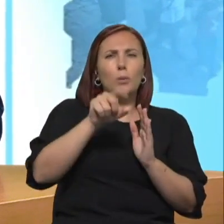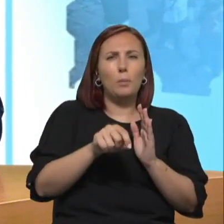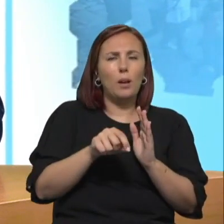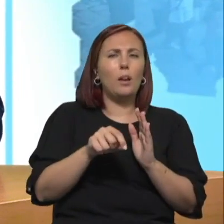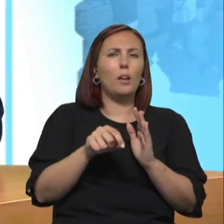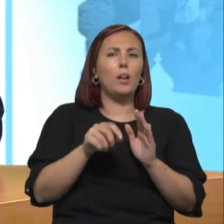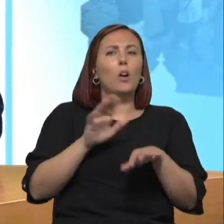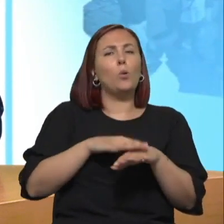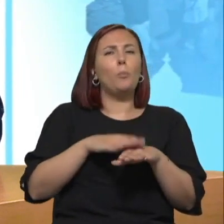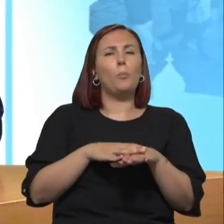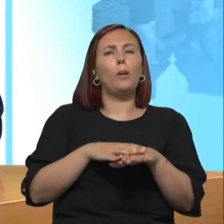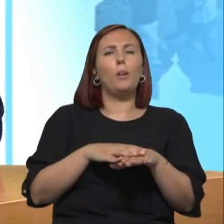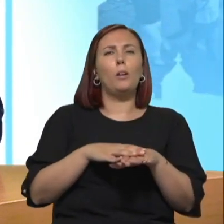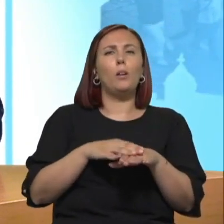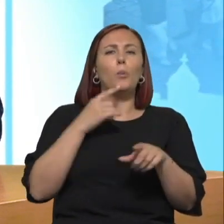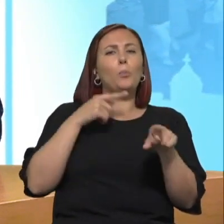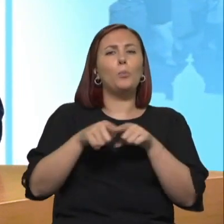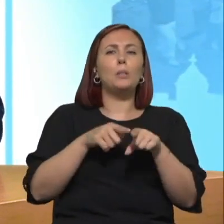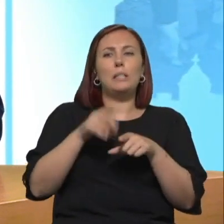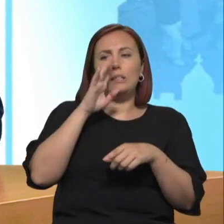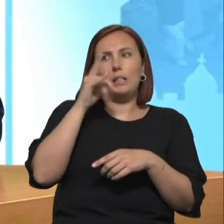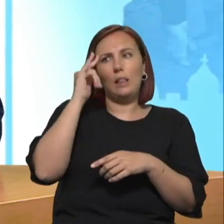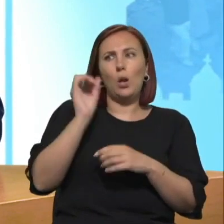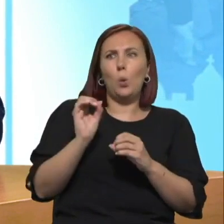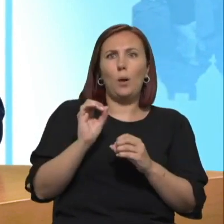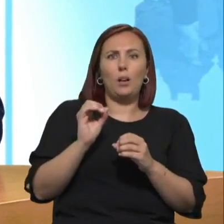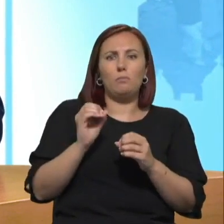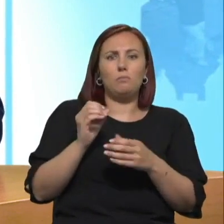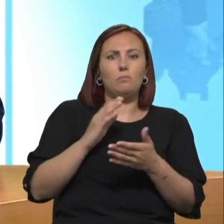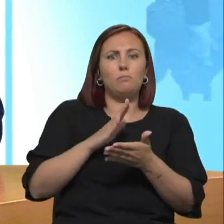não se faz uma política sem ideias, é um mero carreirismo.